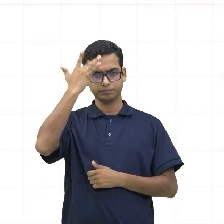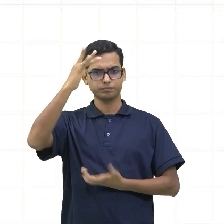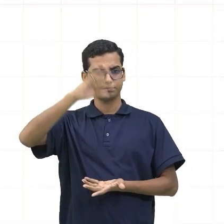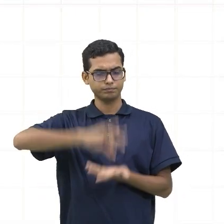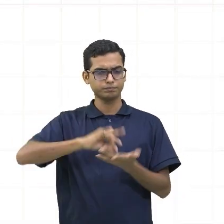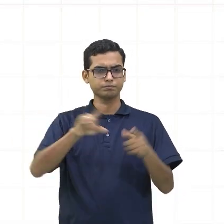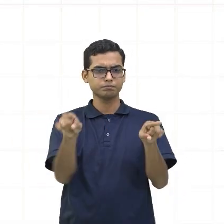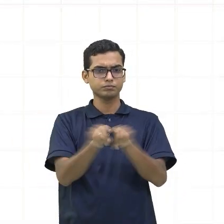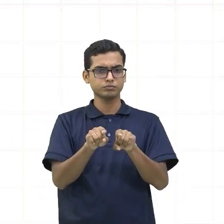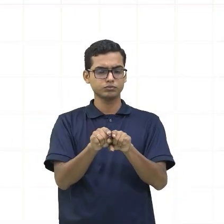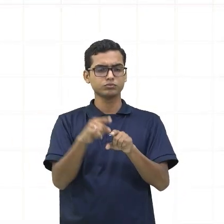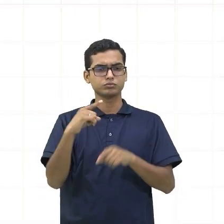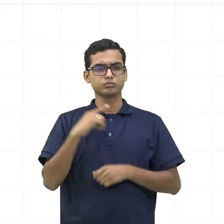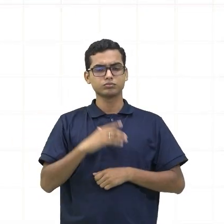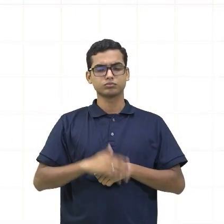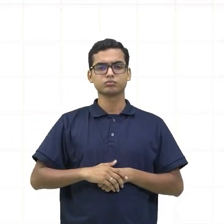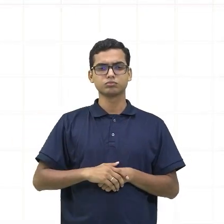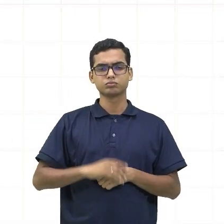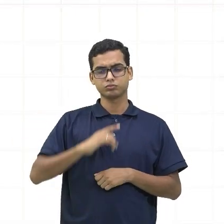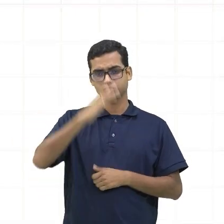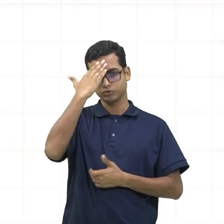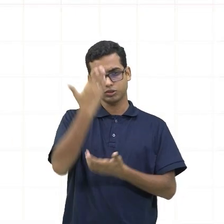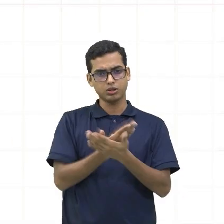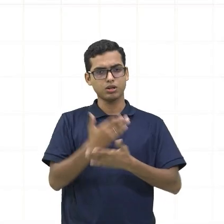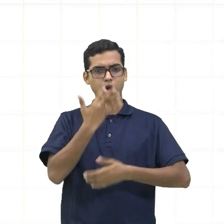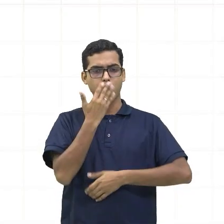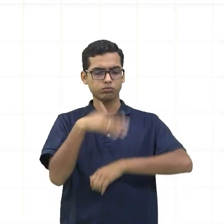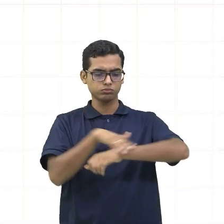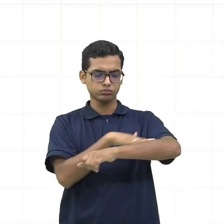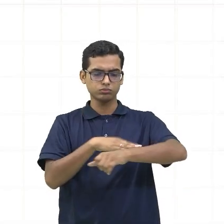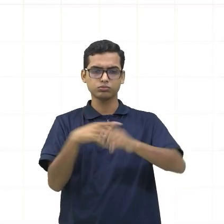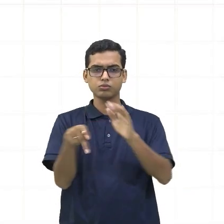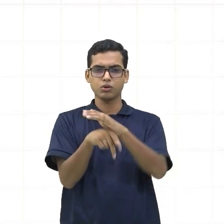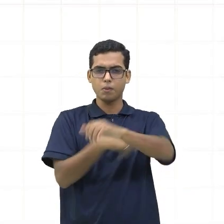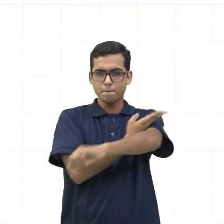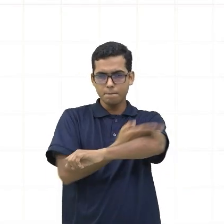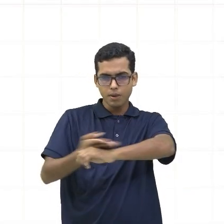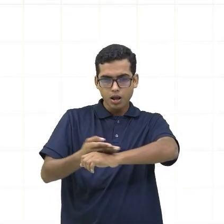cor branca, né? Que contava ali com uma população de